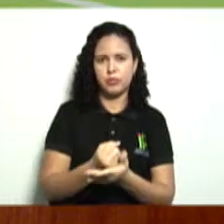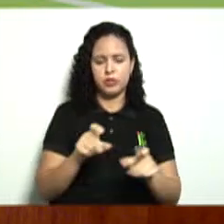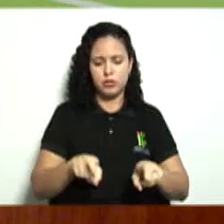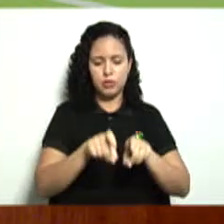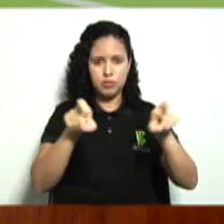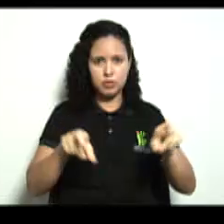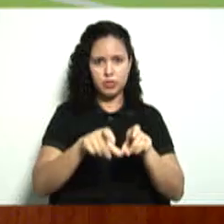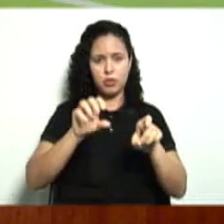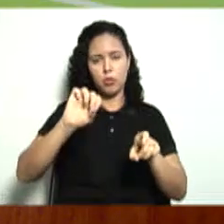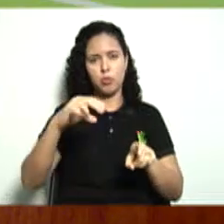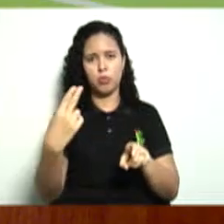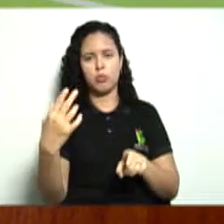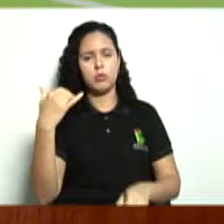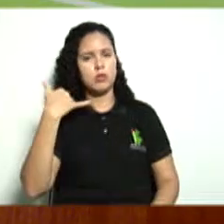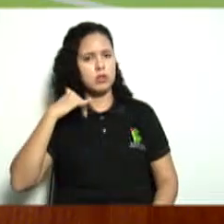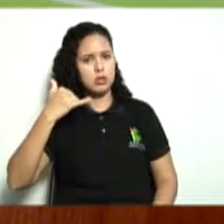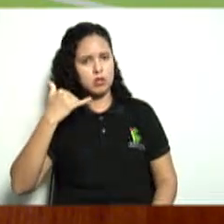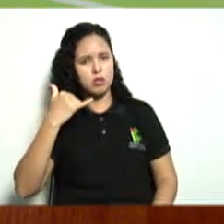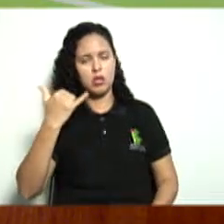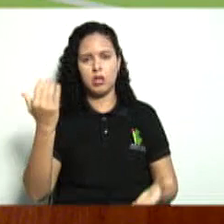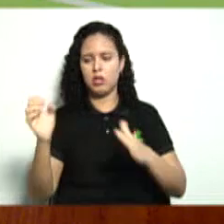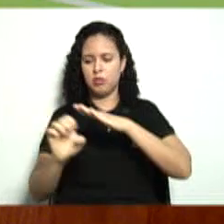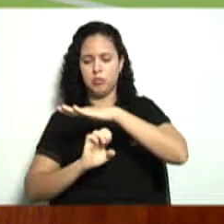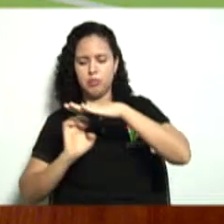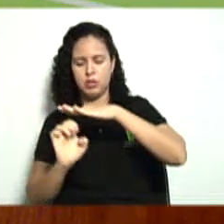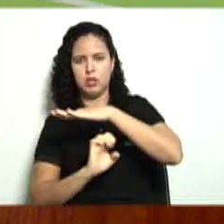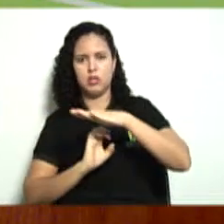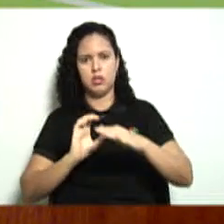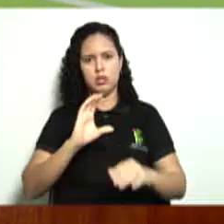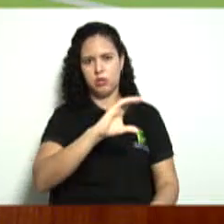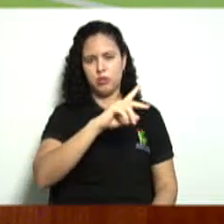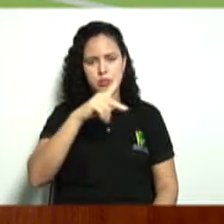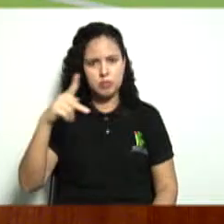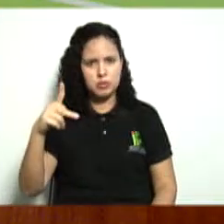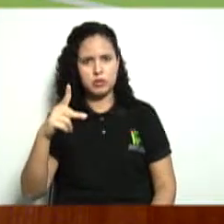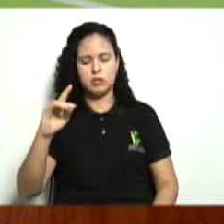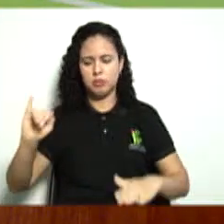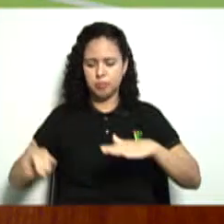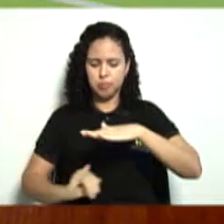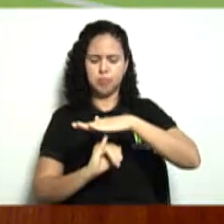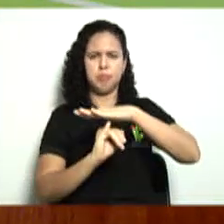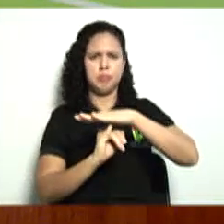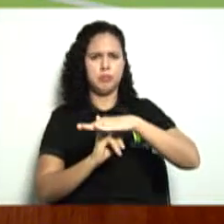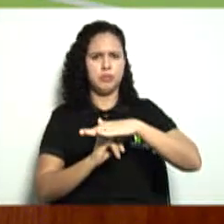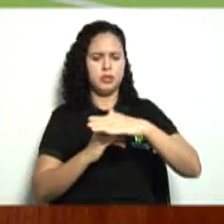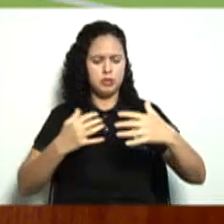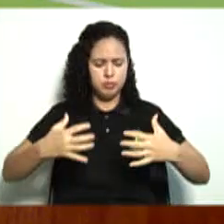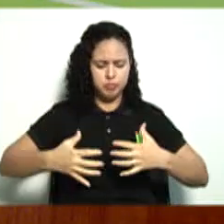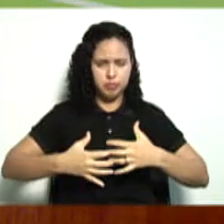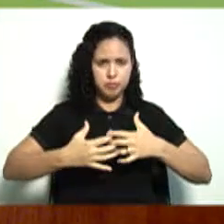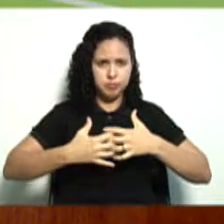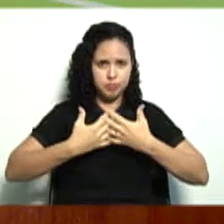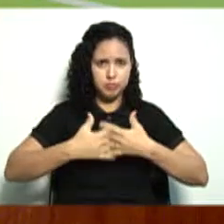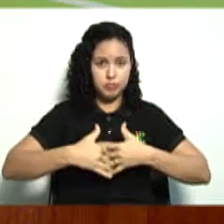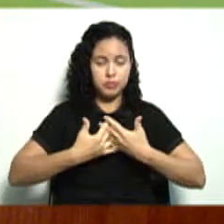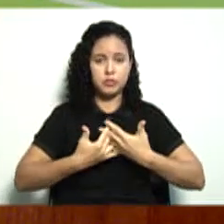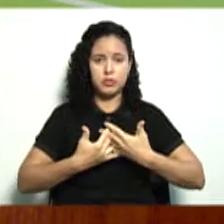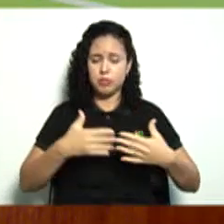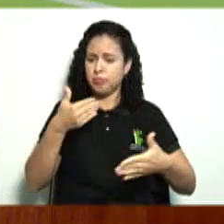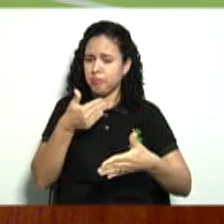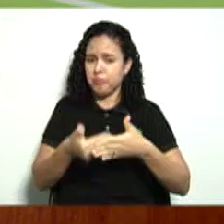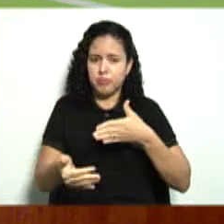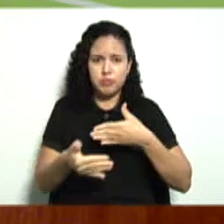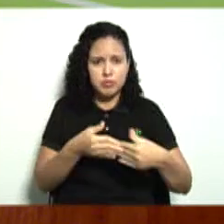em casa ou para a gente utilizar na nossa empresa, na nossa cooperativa, no Instituto Federal, qualquer lugar. Sem um sistema operacional, ele realmente